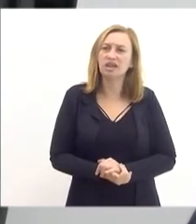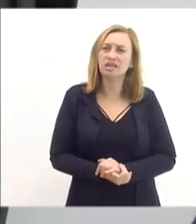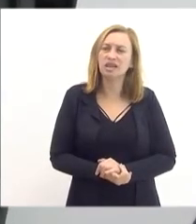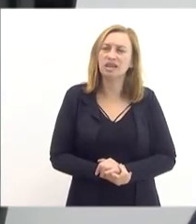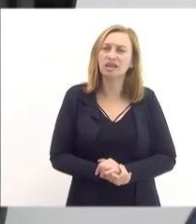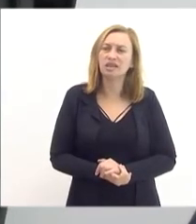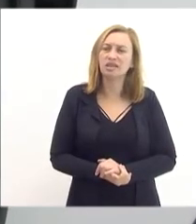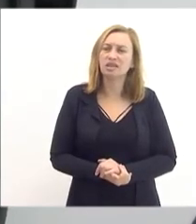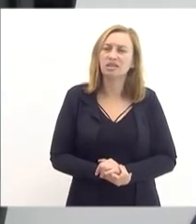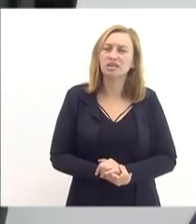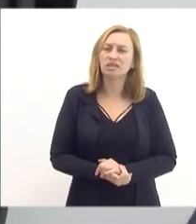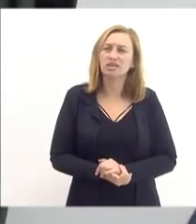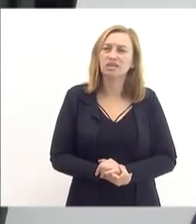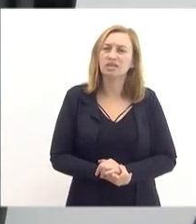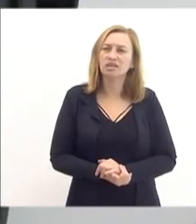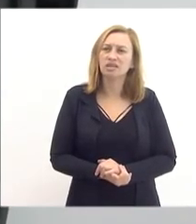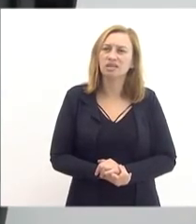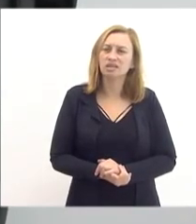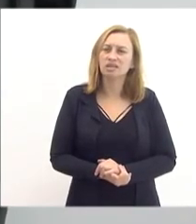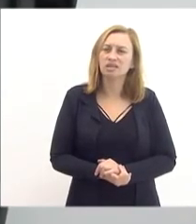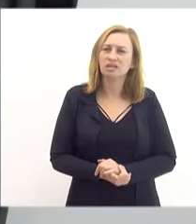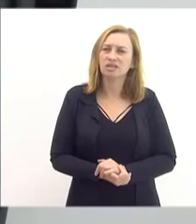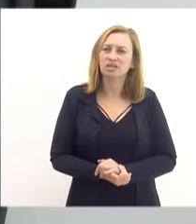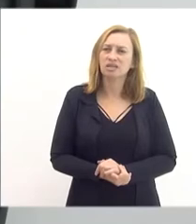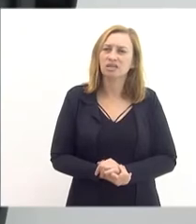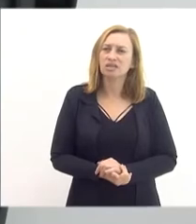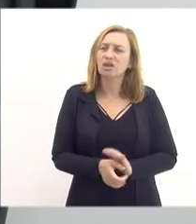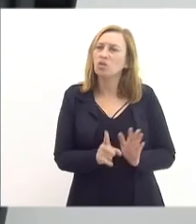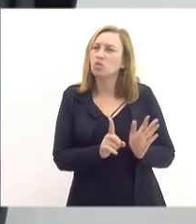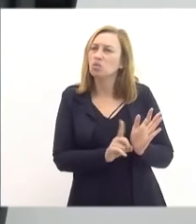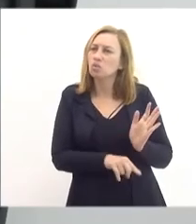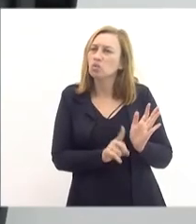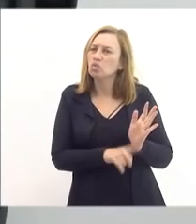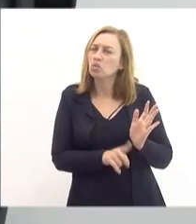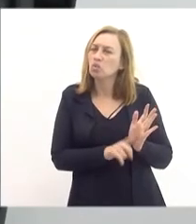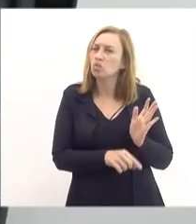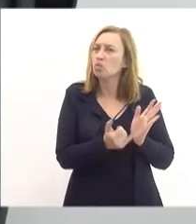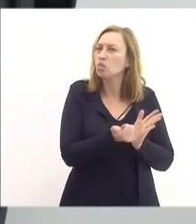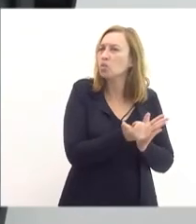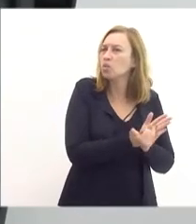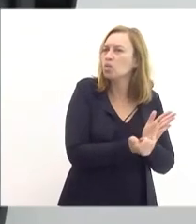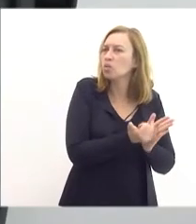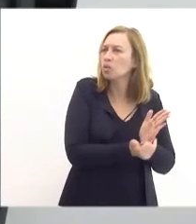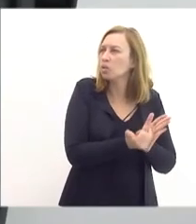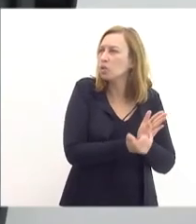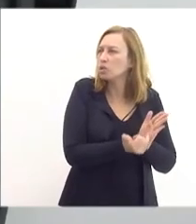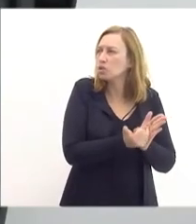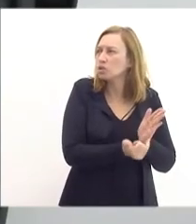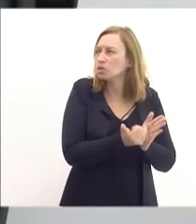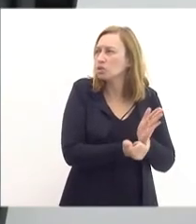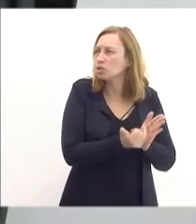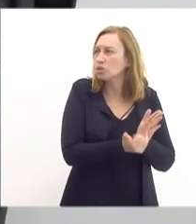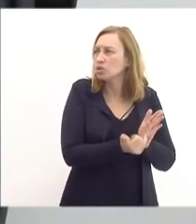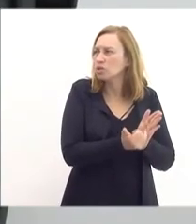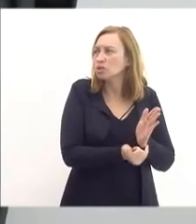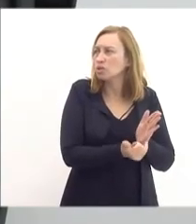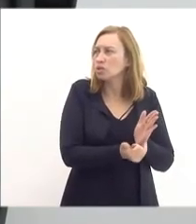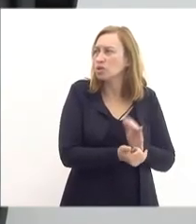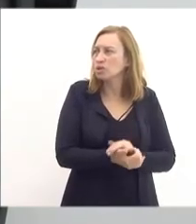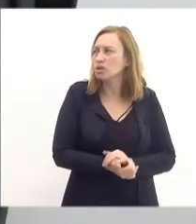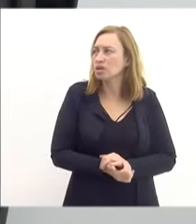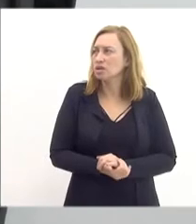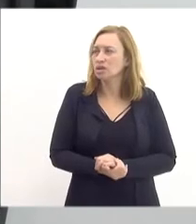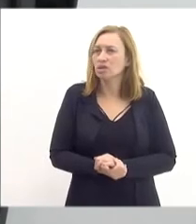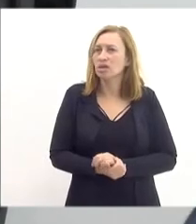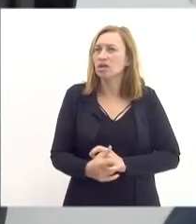Aderente. Eu dizia assim, eu desconto muito de imposto de renda, porque estou subsidiando a